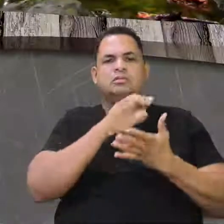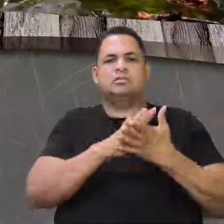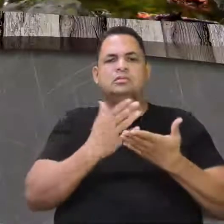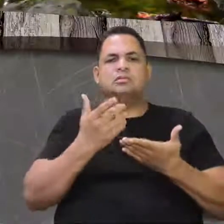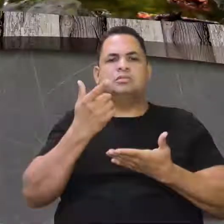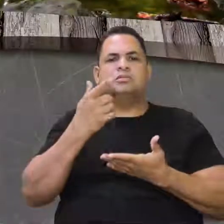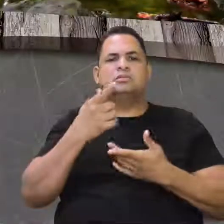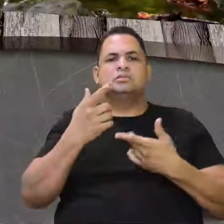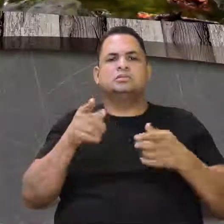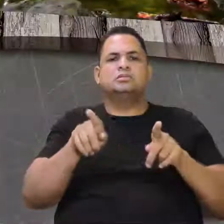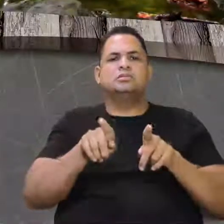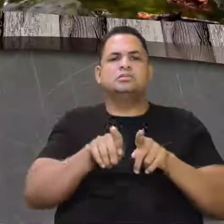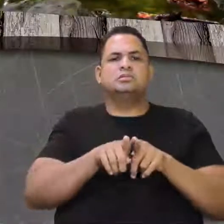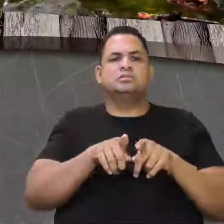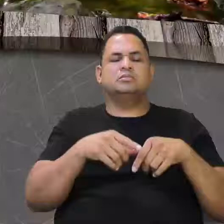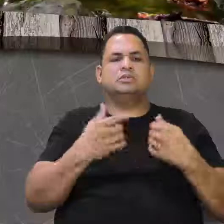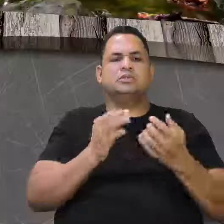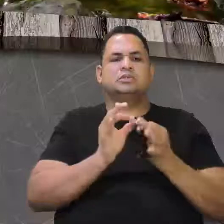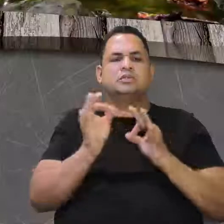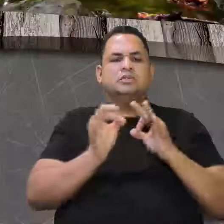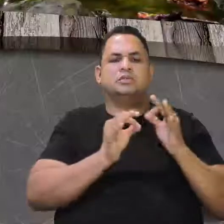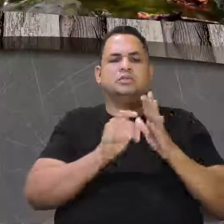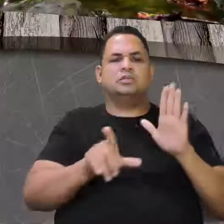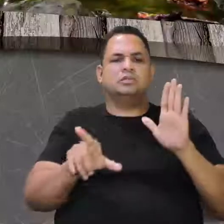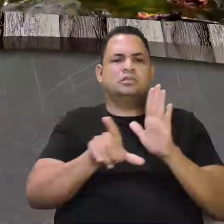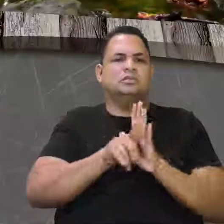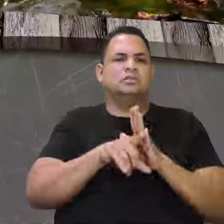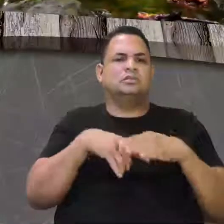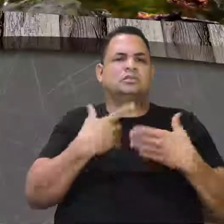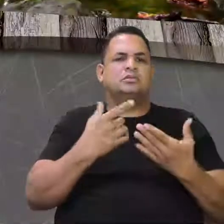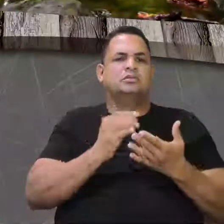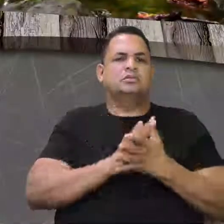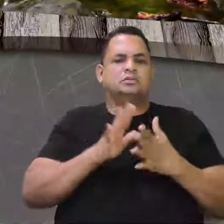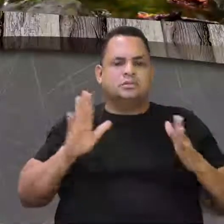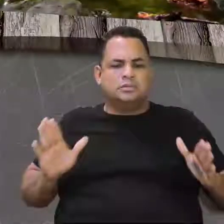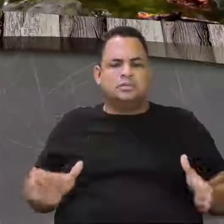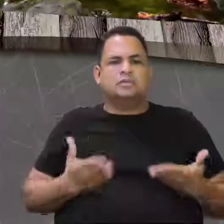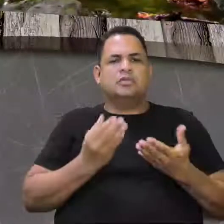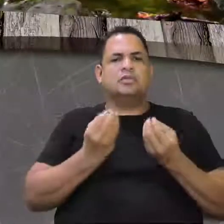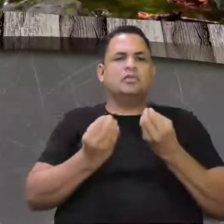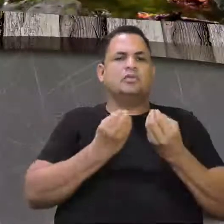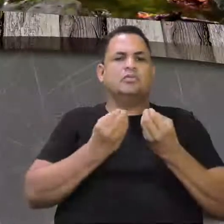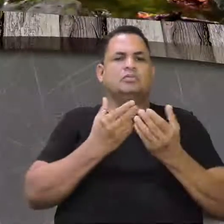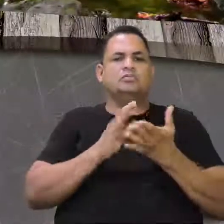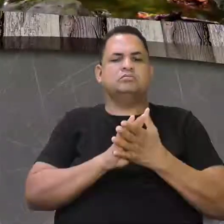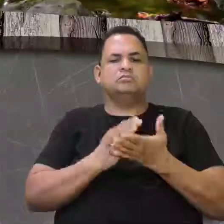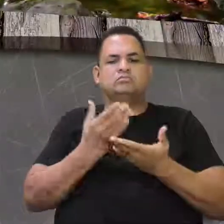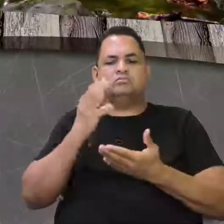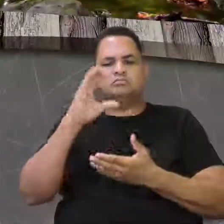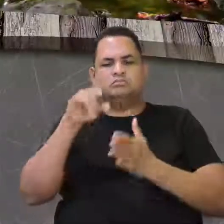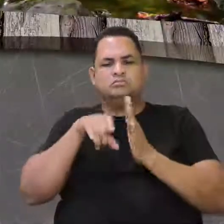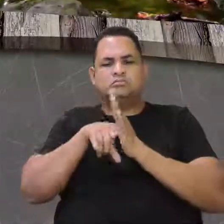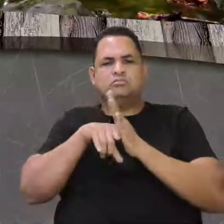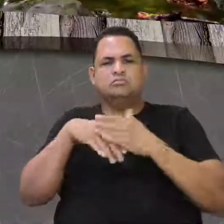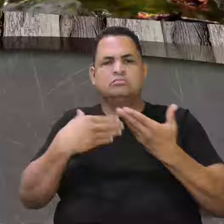aí, consequentemente, pode-se criar leis. Mas se não tiver esse incentivo, como é que esses pesquisadores vão estar